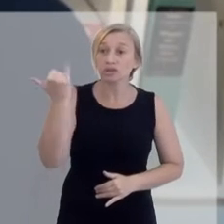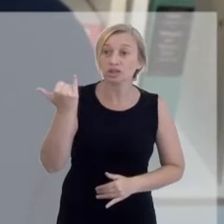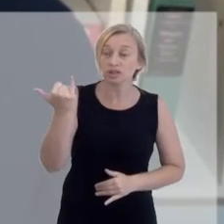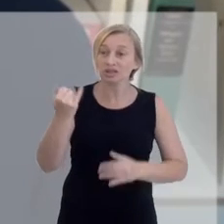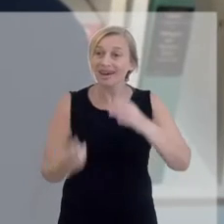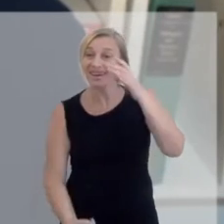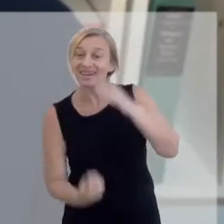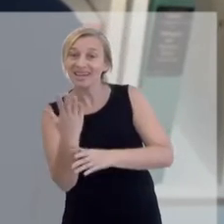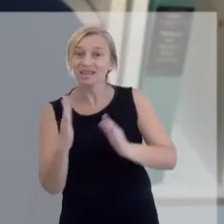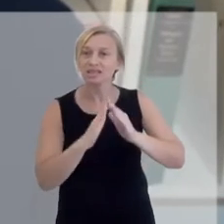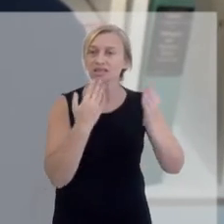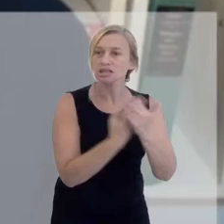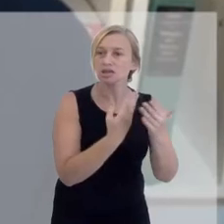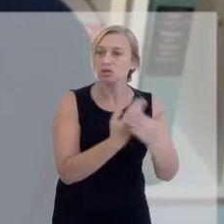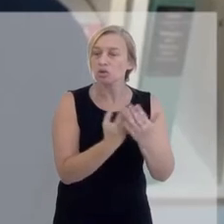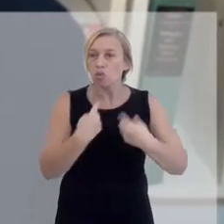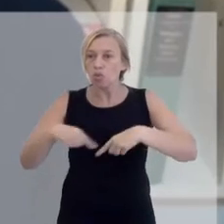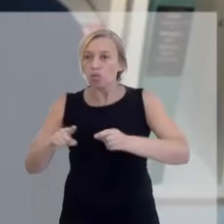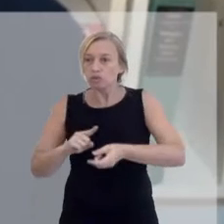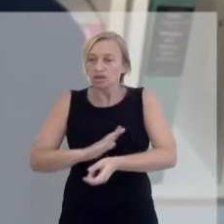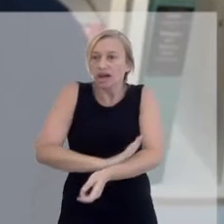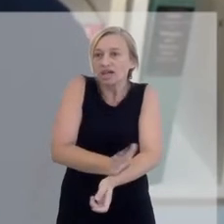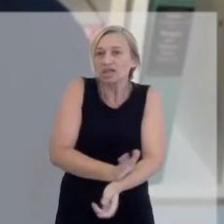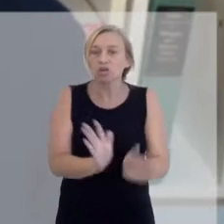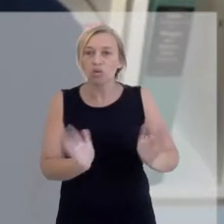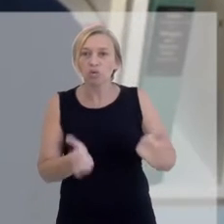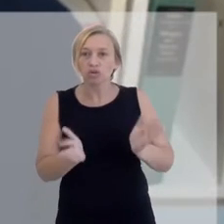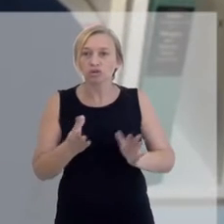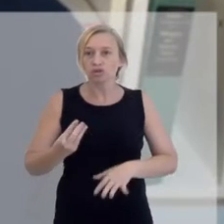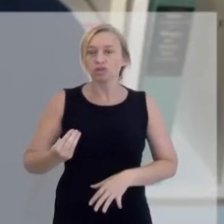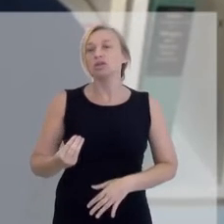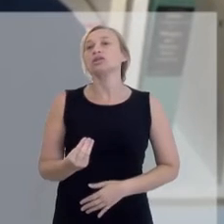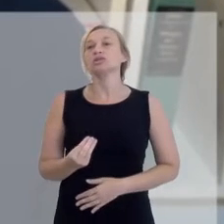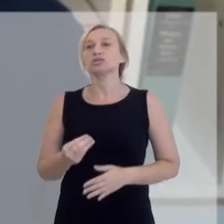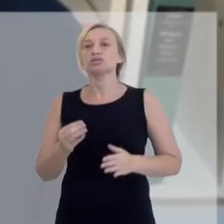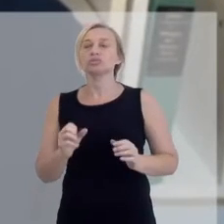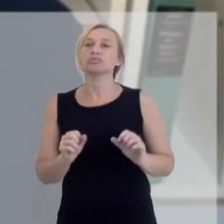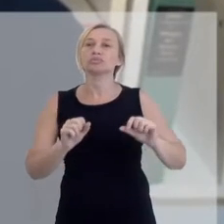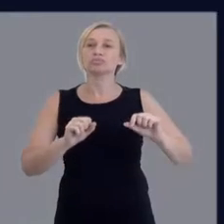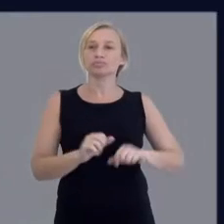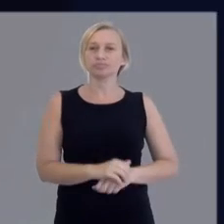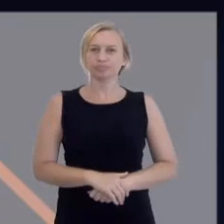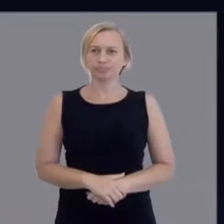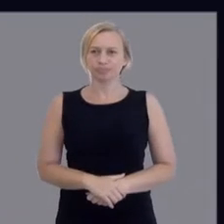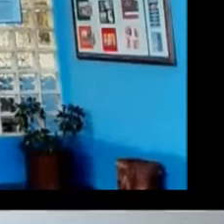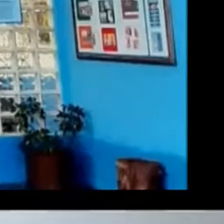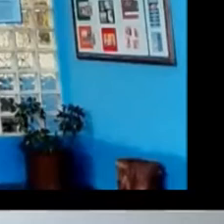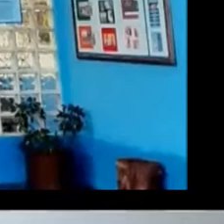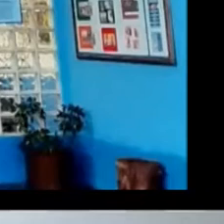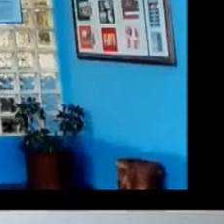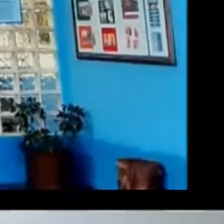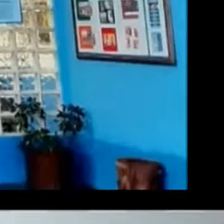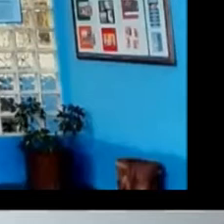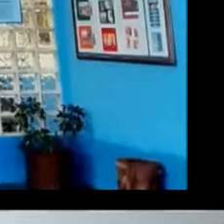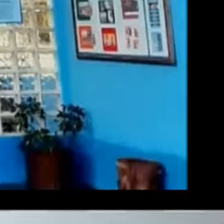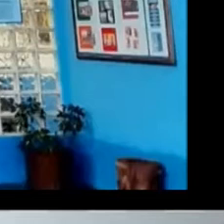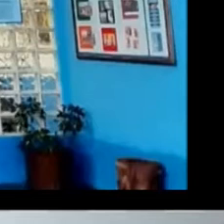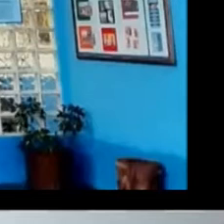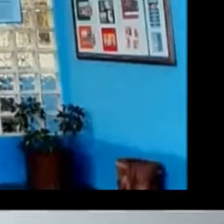merecem destaque ações como a criação de uma escola antirracista, tema de nosso programa de hoje.